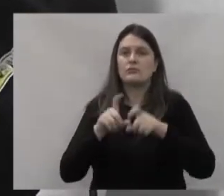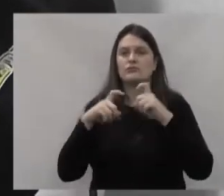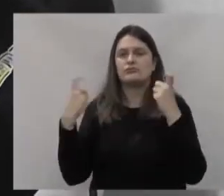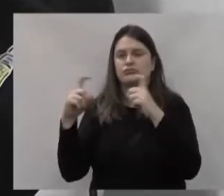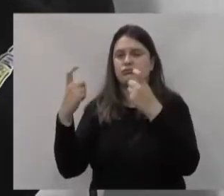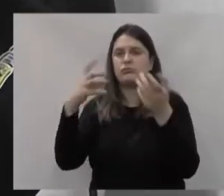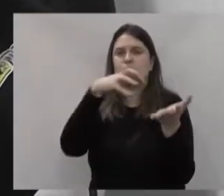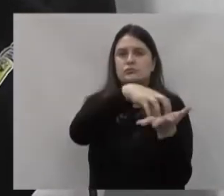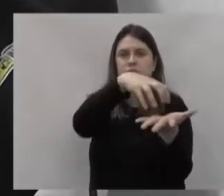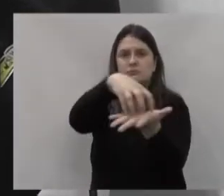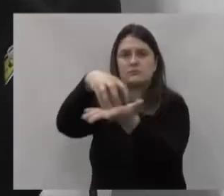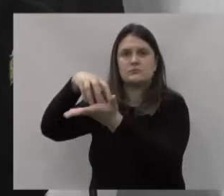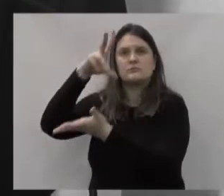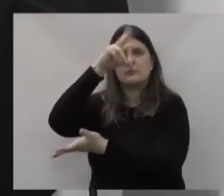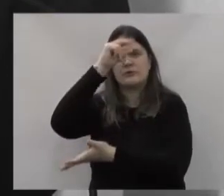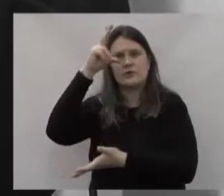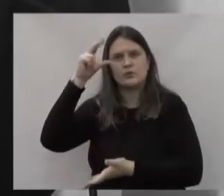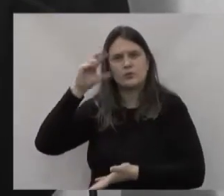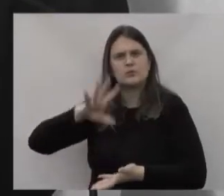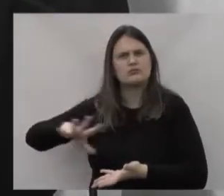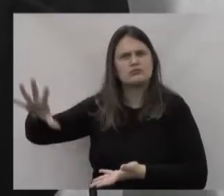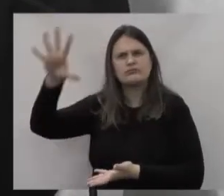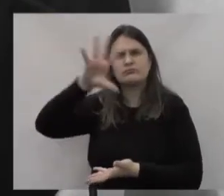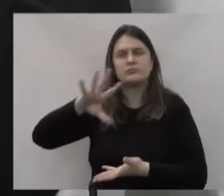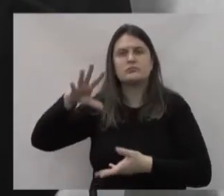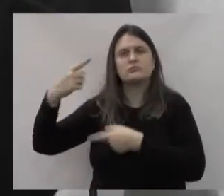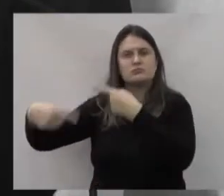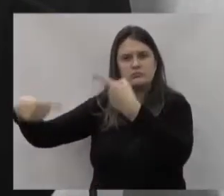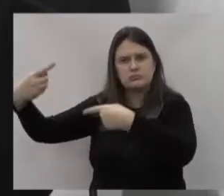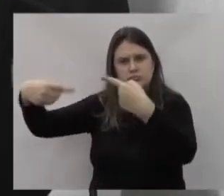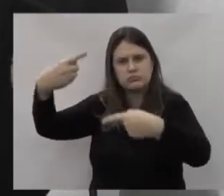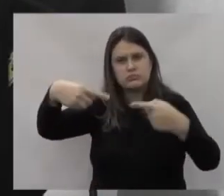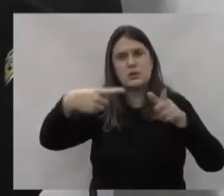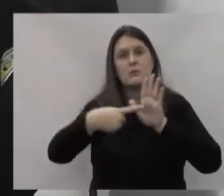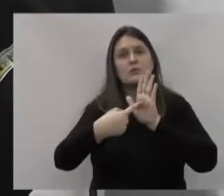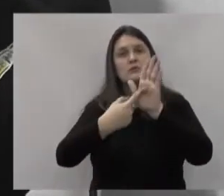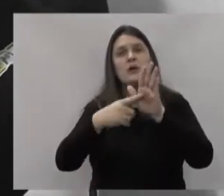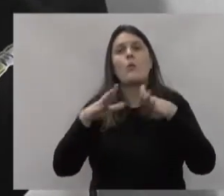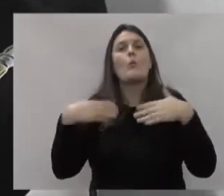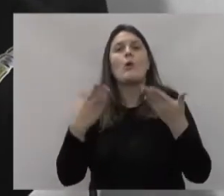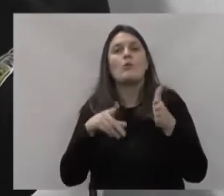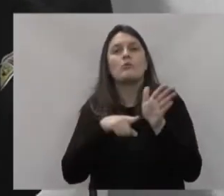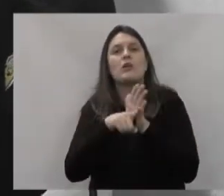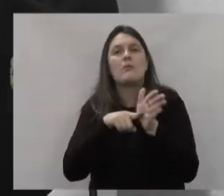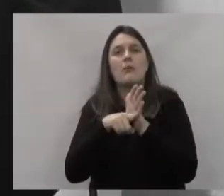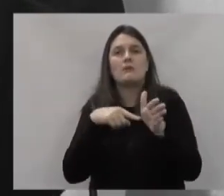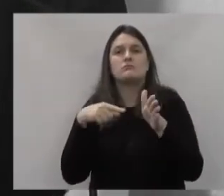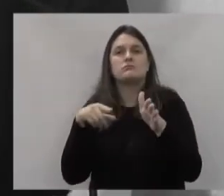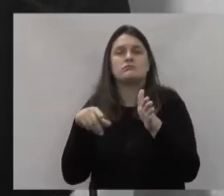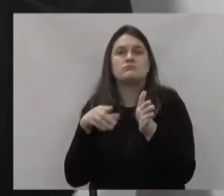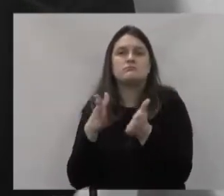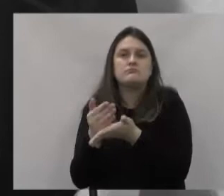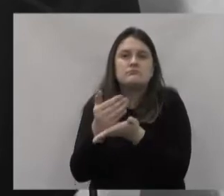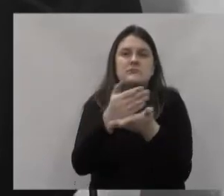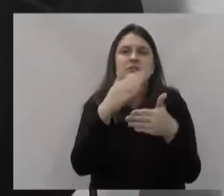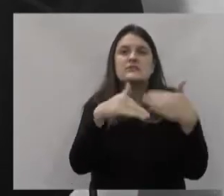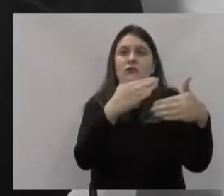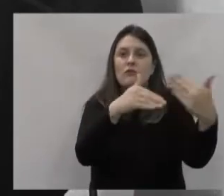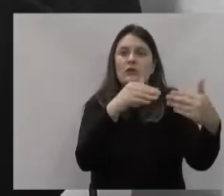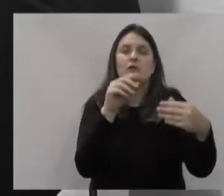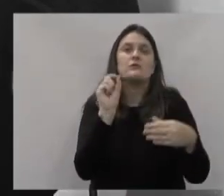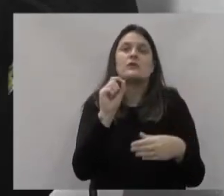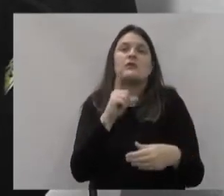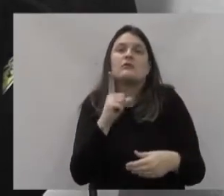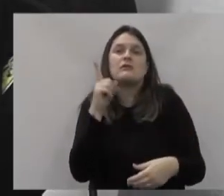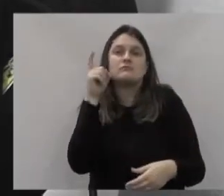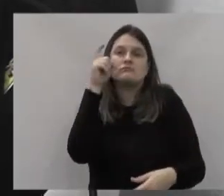várias instituições e prefeituras da região que vão discutir e vão apresentar os trabalhos que são desenvolvidos, né, e o que eles sentem